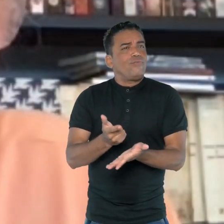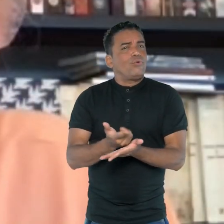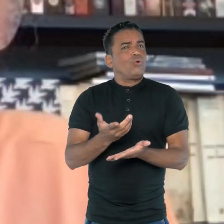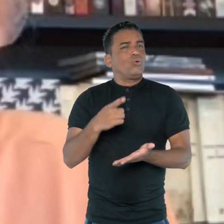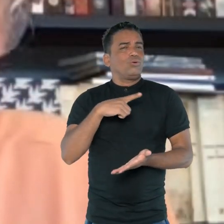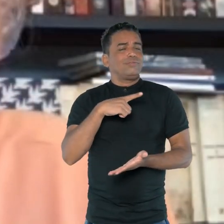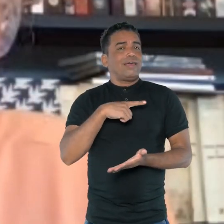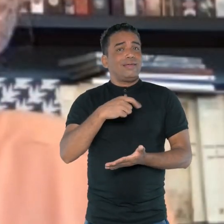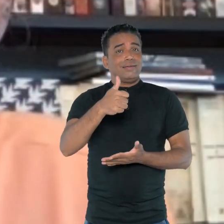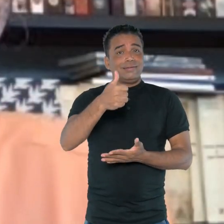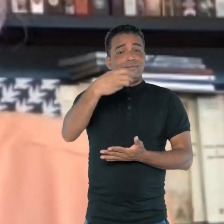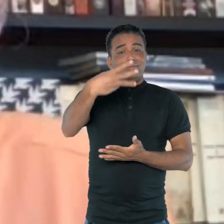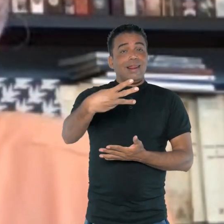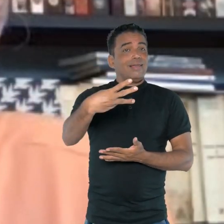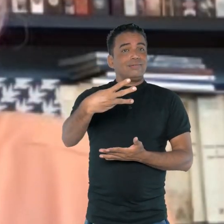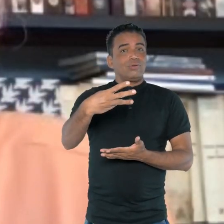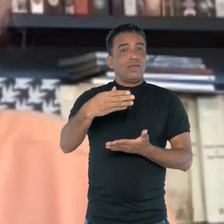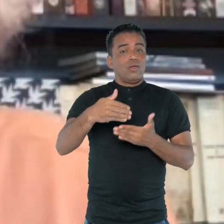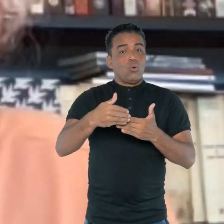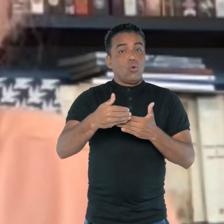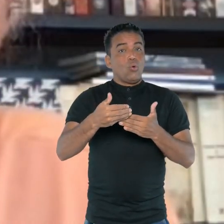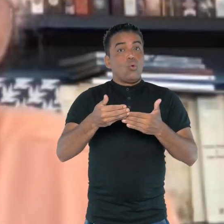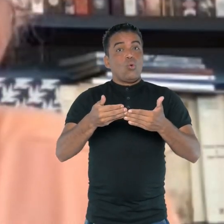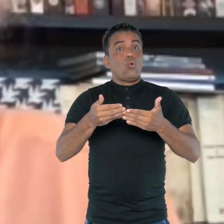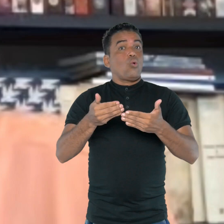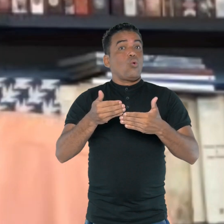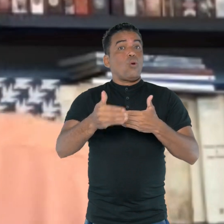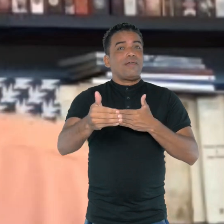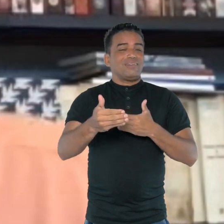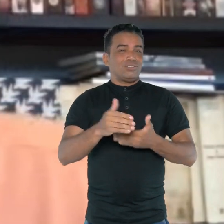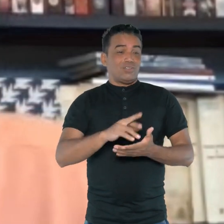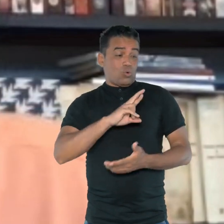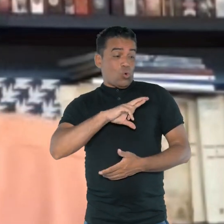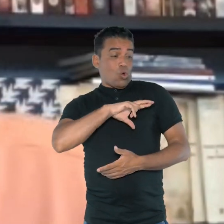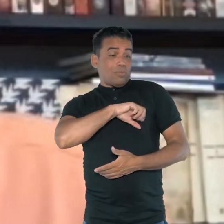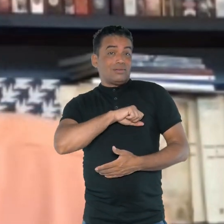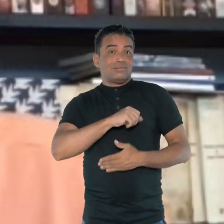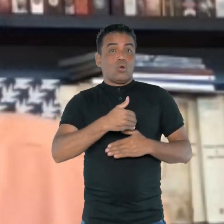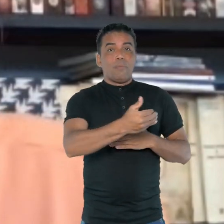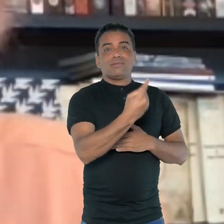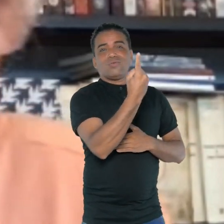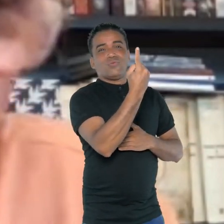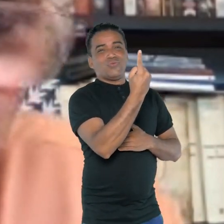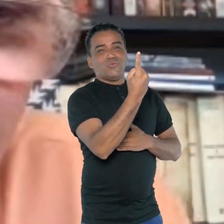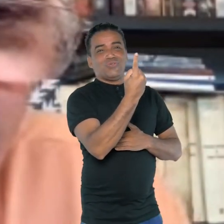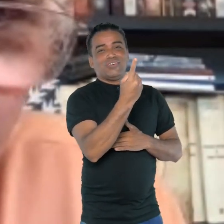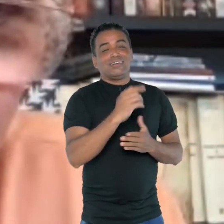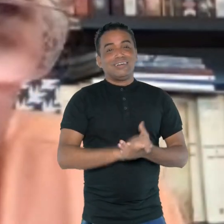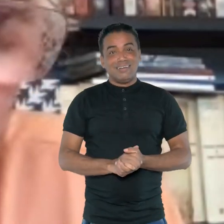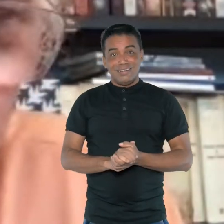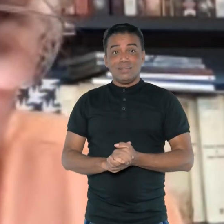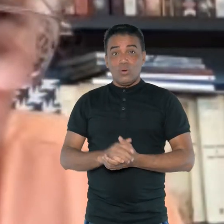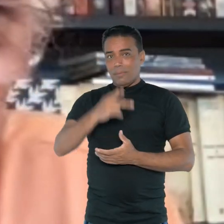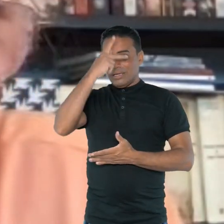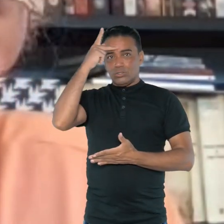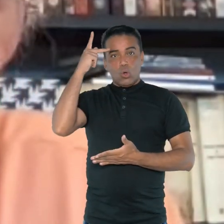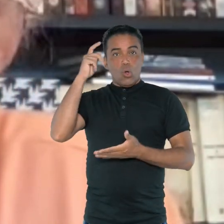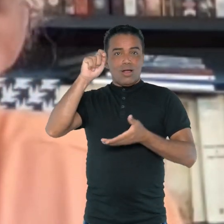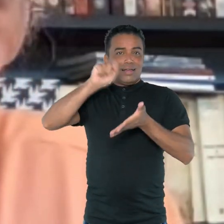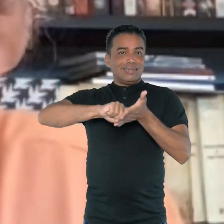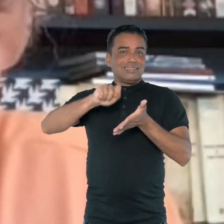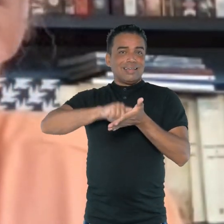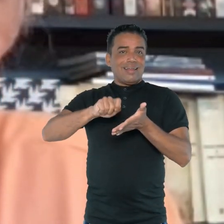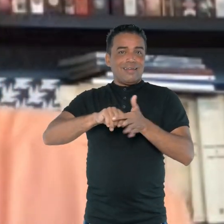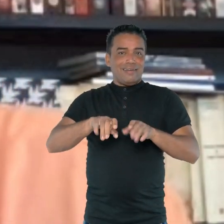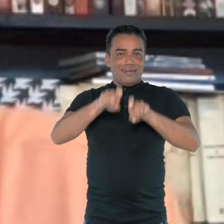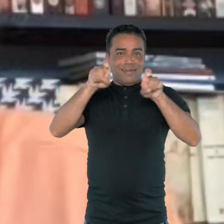tem 13 começos. Um romance só começa uma vez. Então, o romancista tem que encontrar o